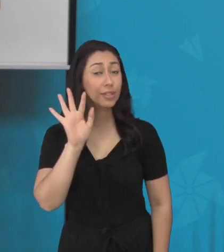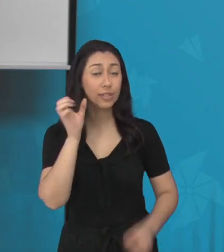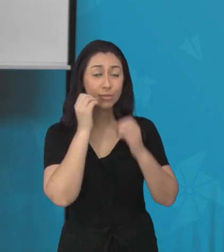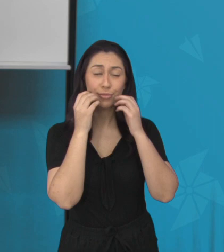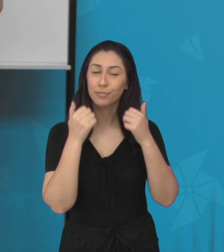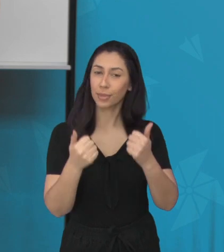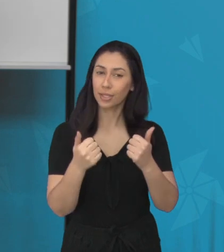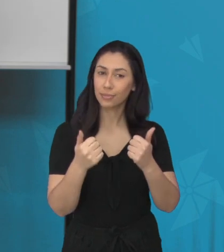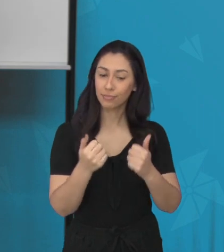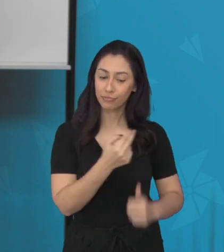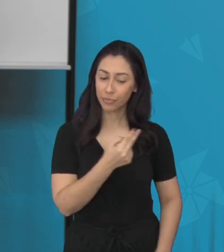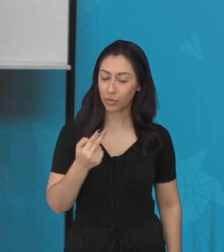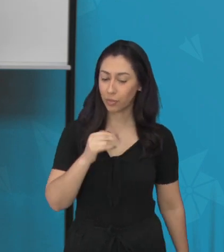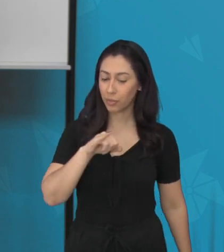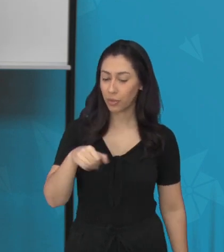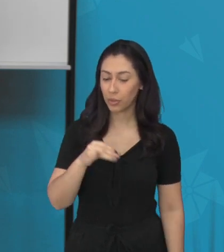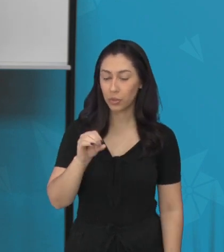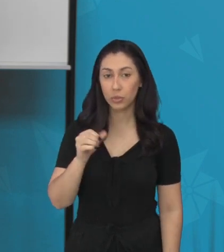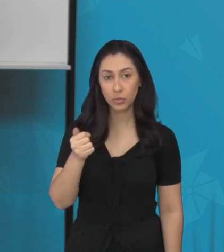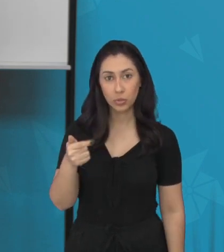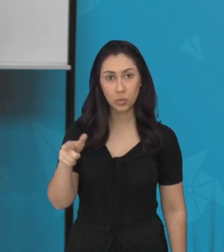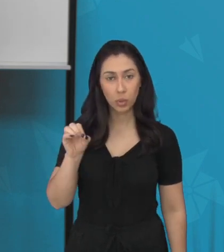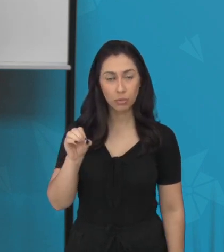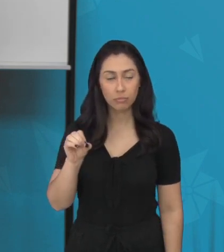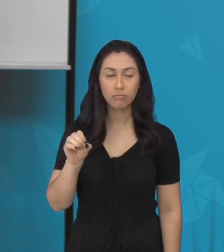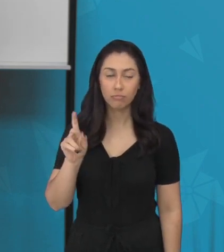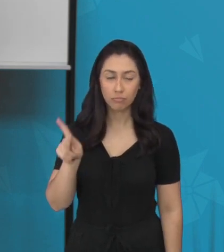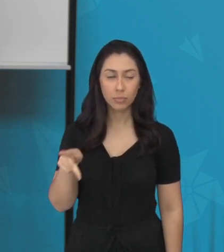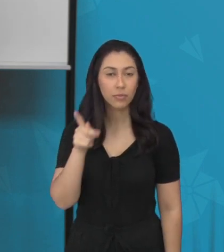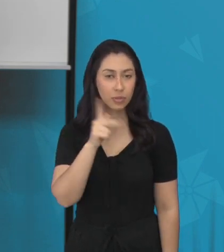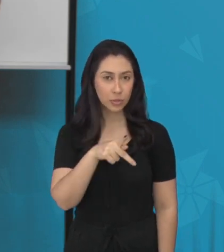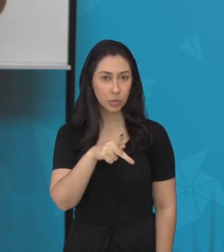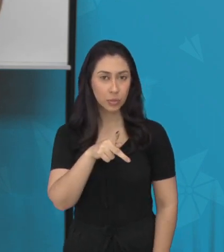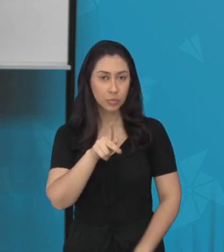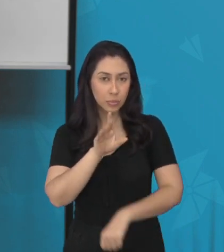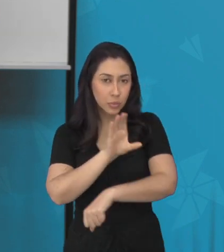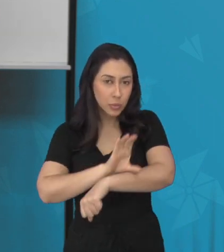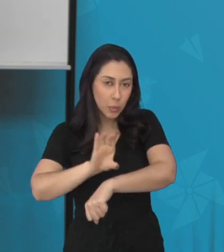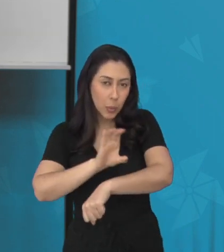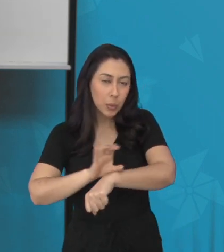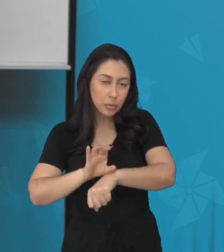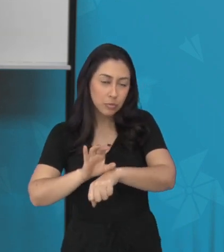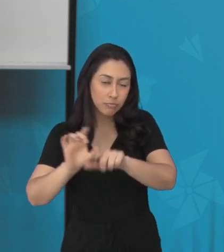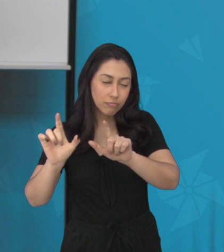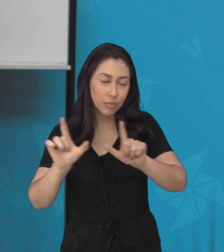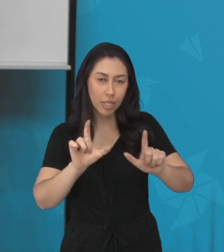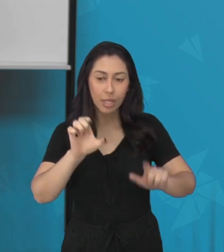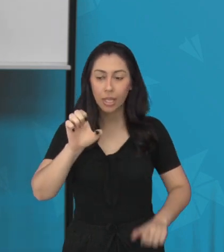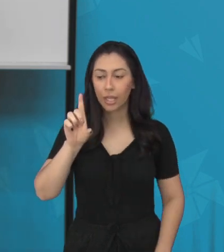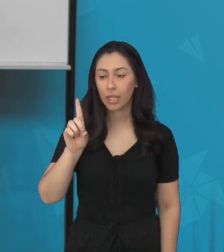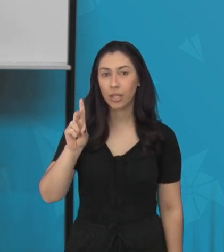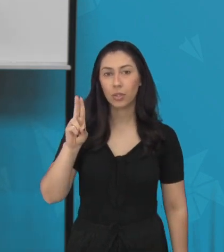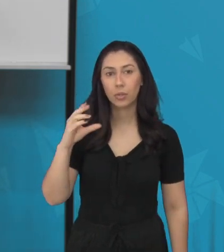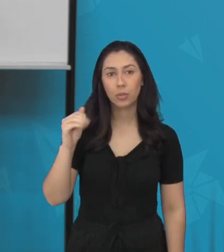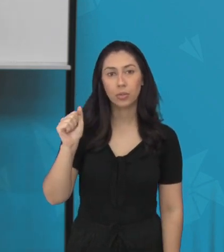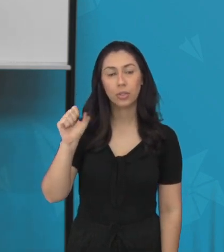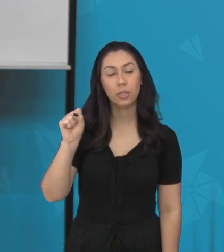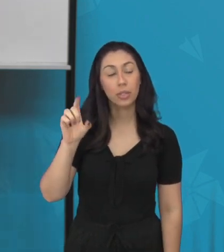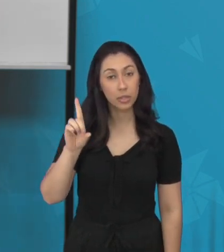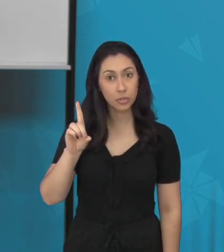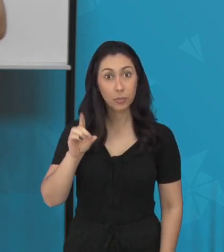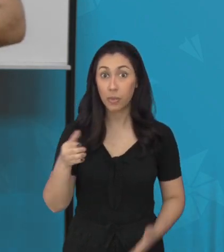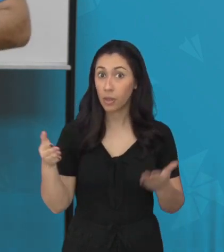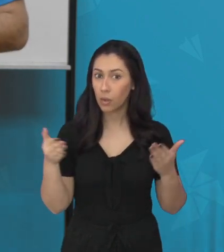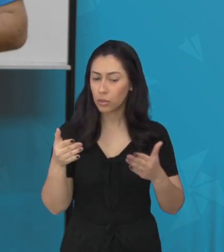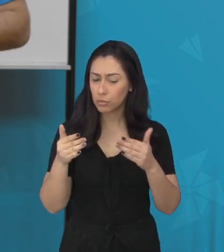pessoal, beleza? Professor João Marcos por aqui, do curso EduCASD. Hoje nós vamos dar mais um